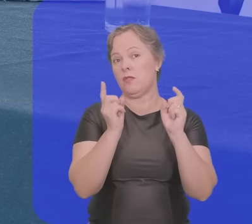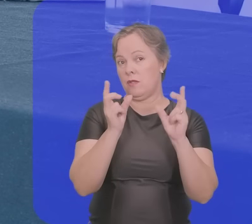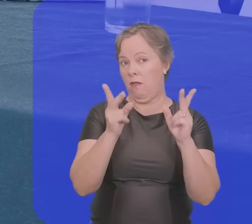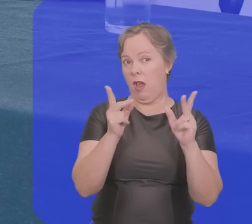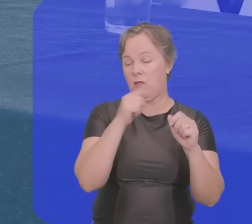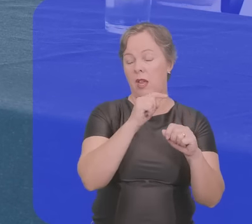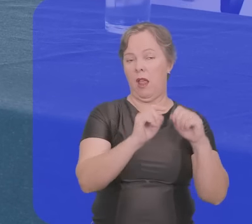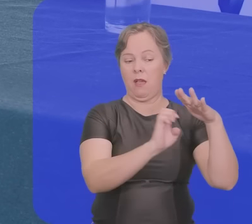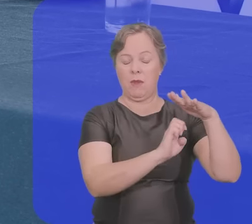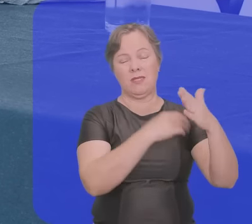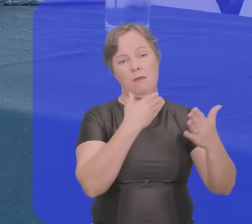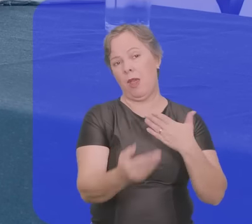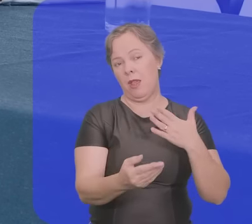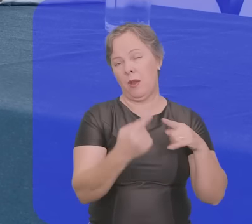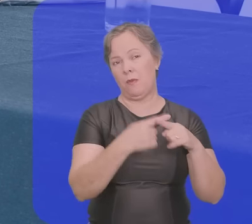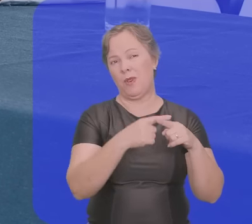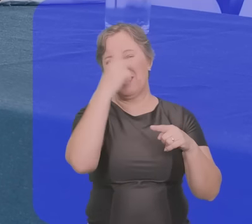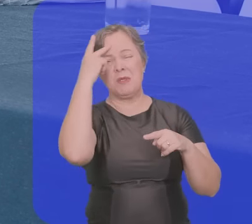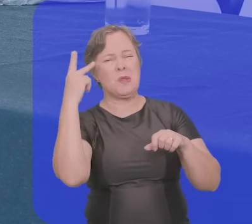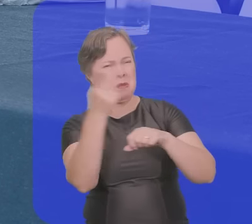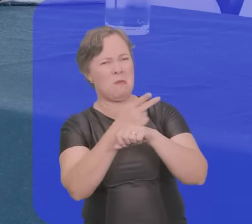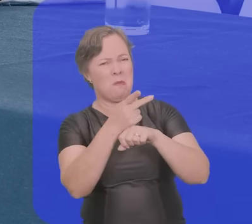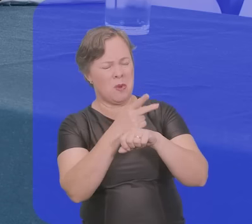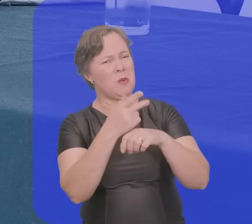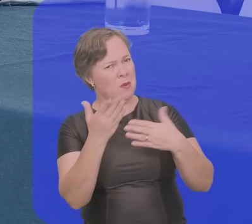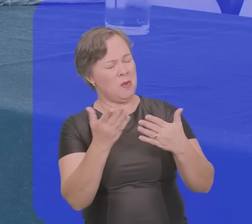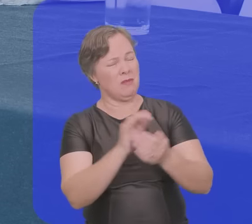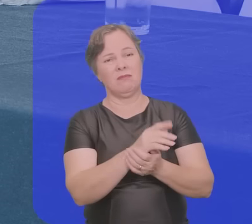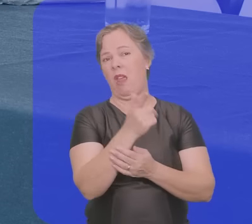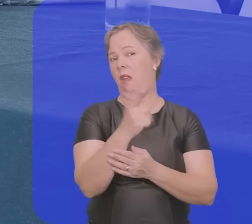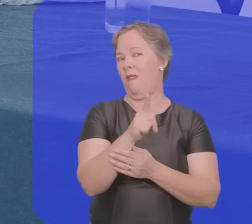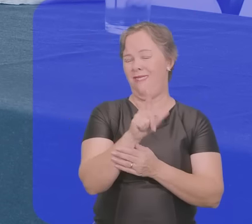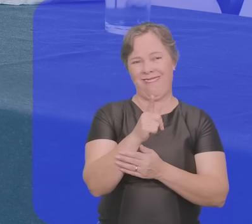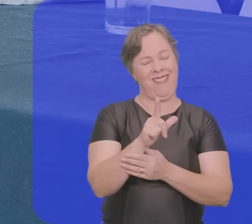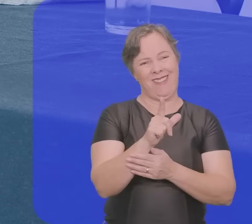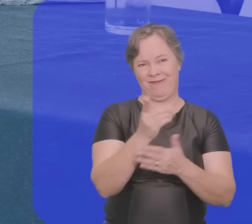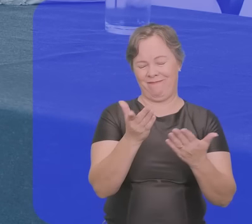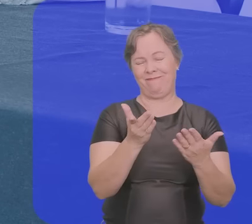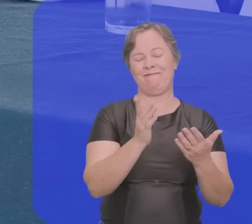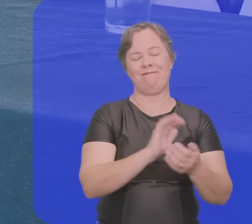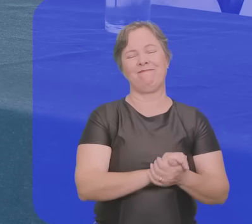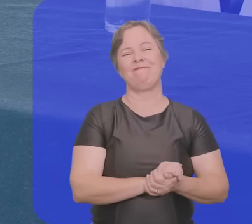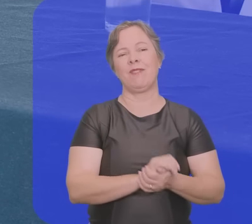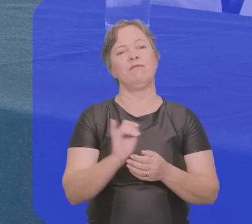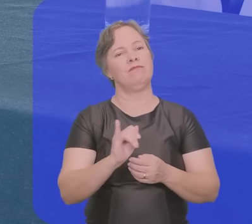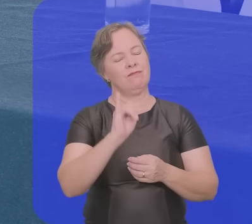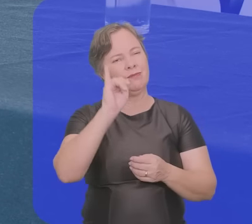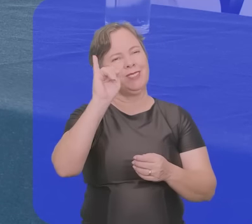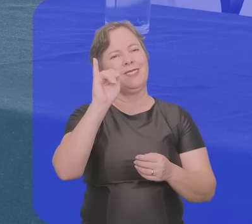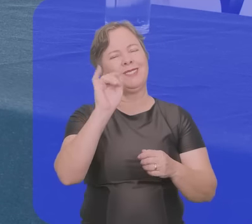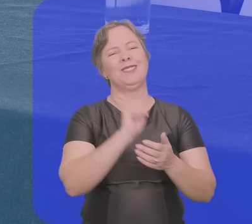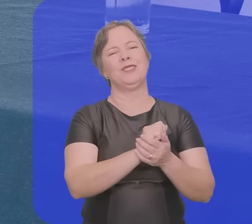oportunidade de venda ali, porque os consumidores estão procurando aquele produto e ele não tem. Só que se a gente